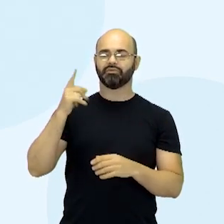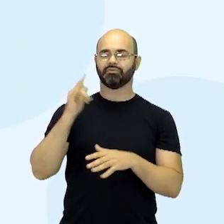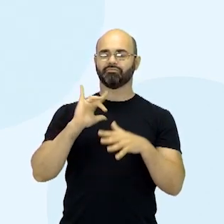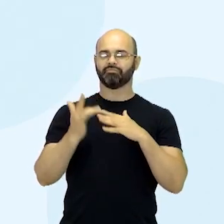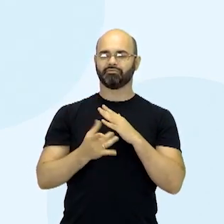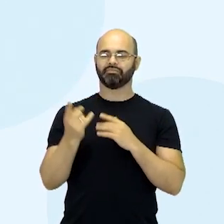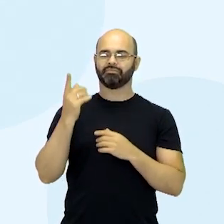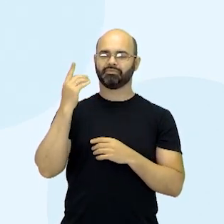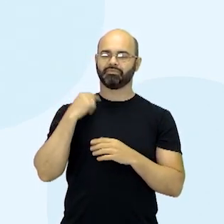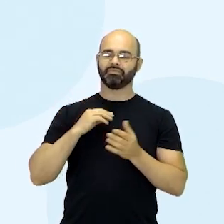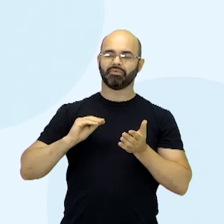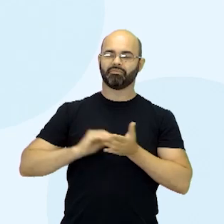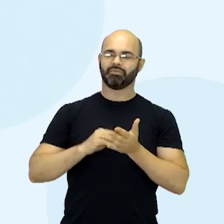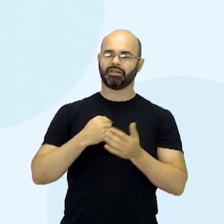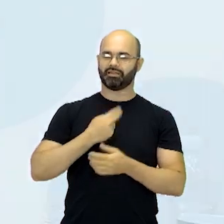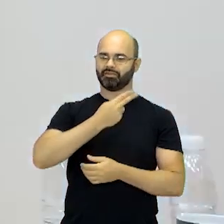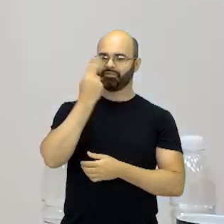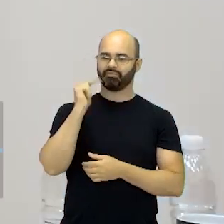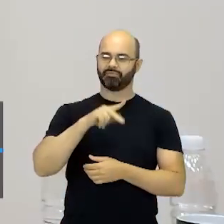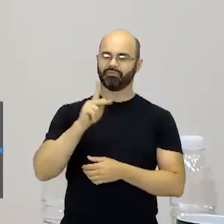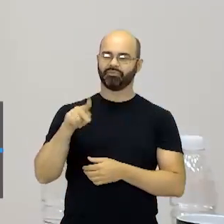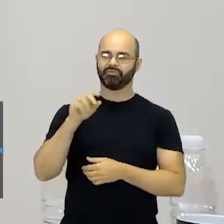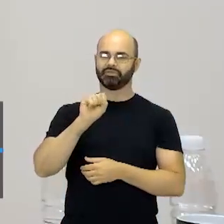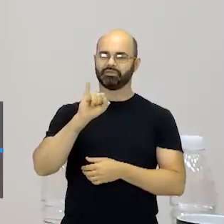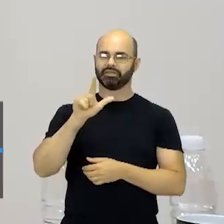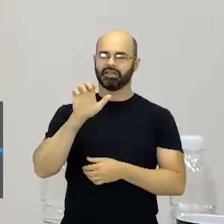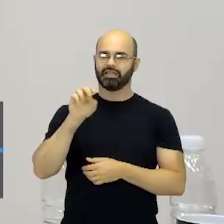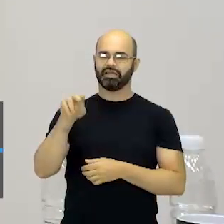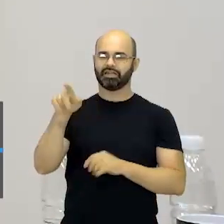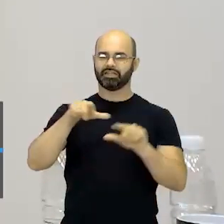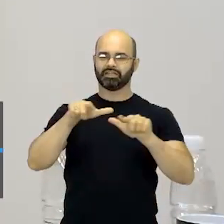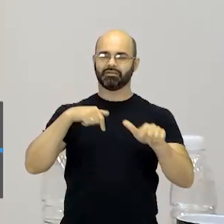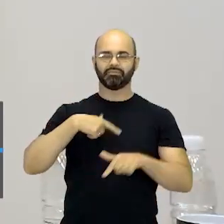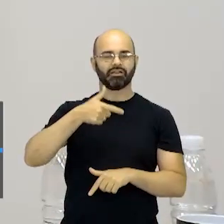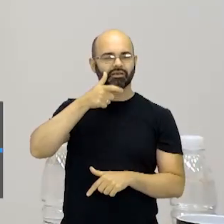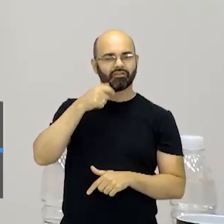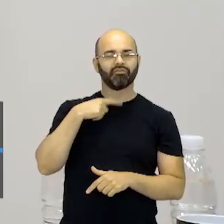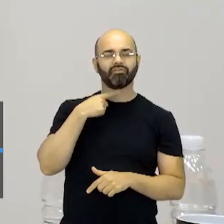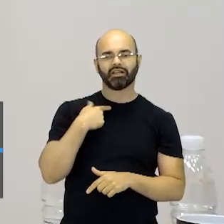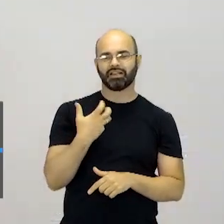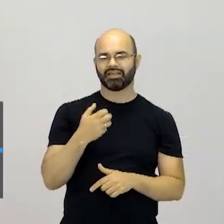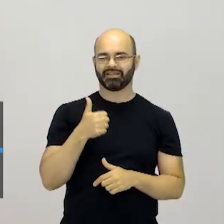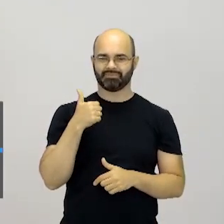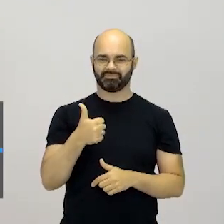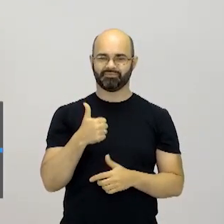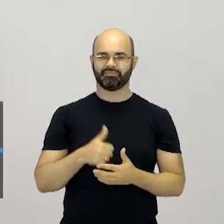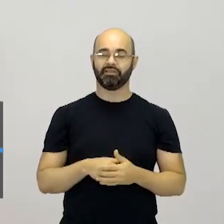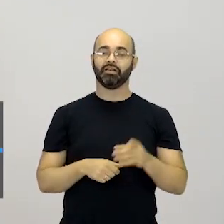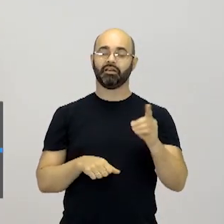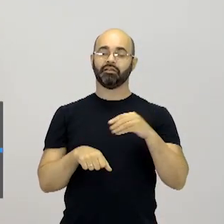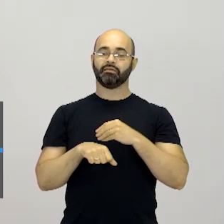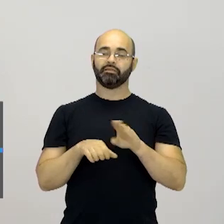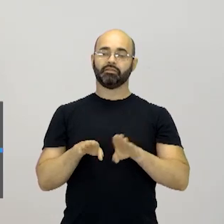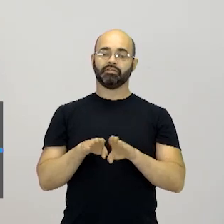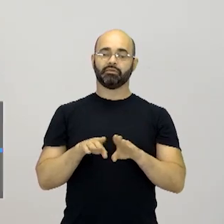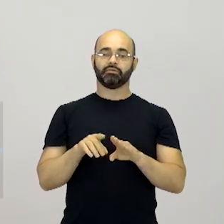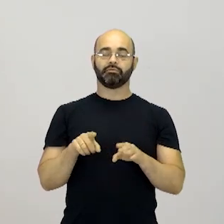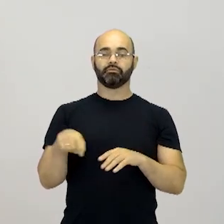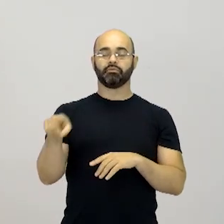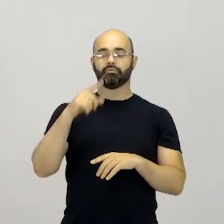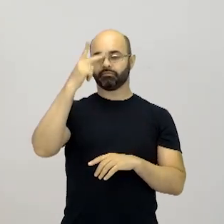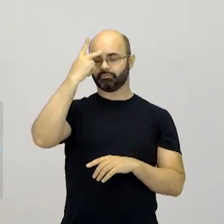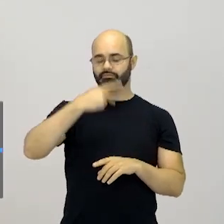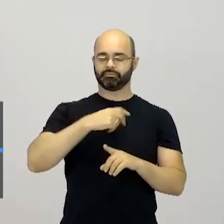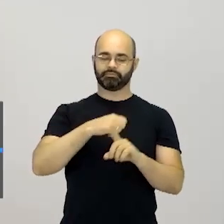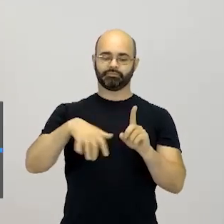sociais aí, a professora Silene. Vou ficar muito feliz em ver seu trabalho. Tudo bem? Muito bem. Pô, vamos lembrar os alunos da